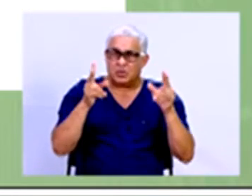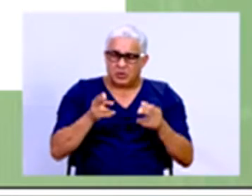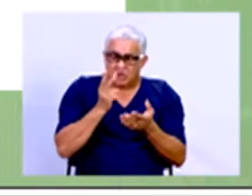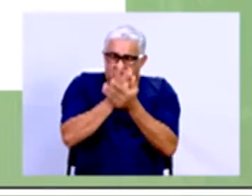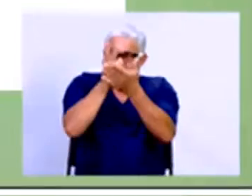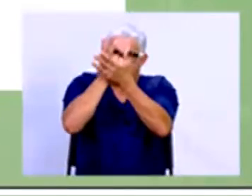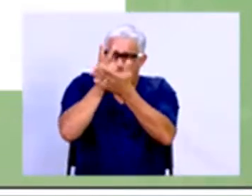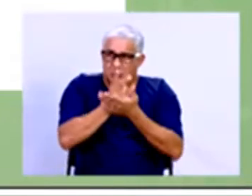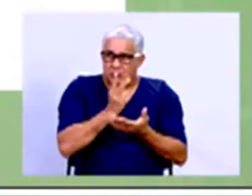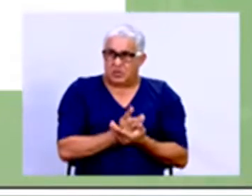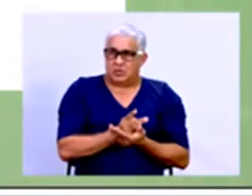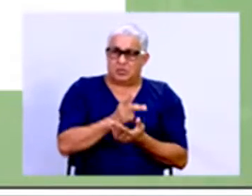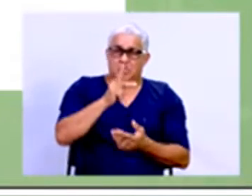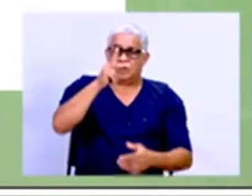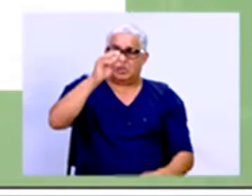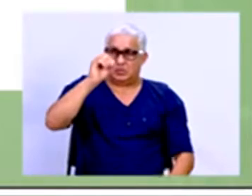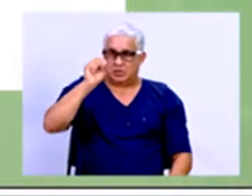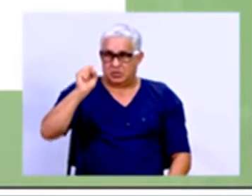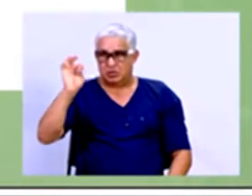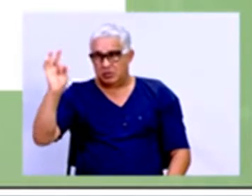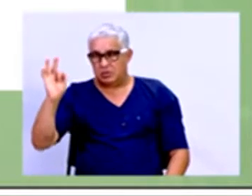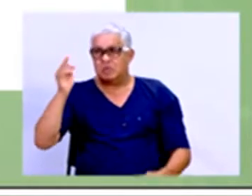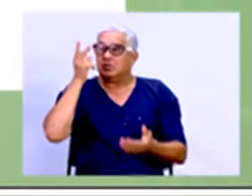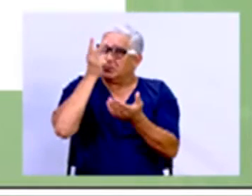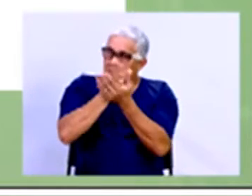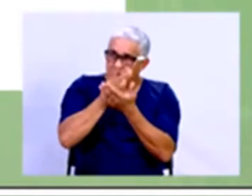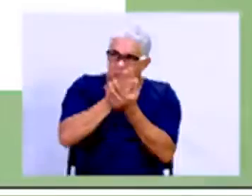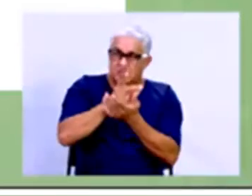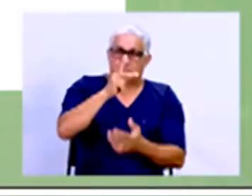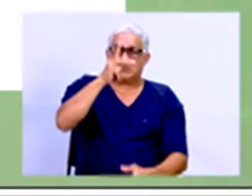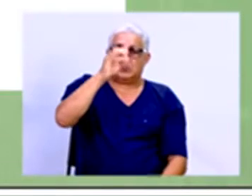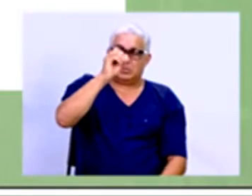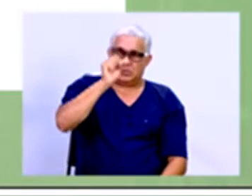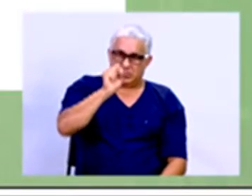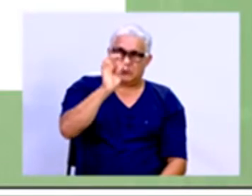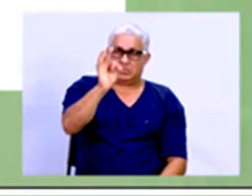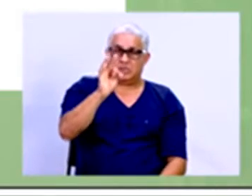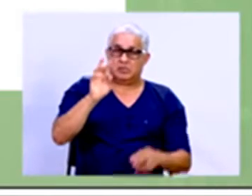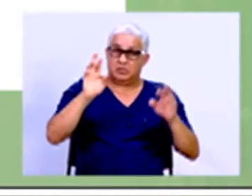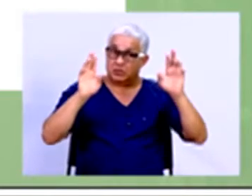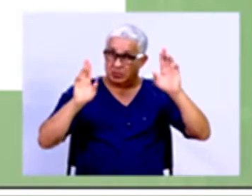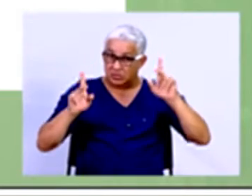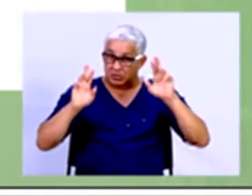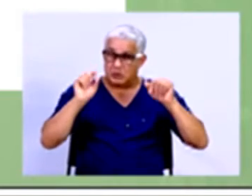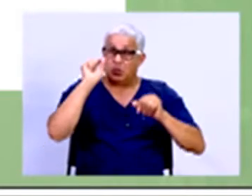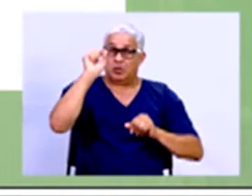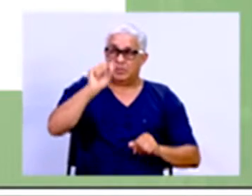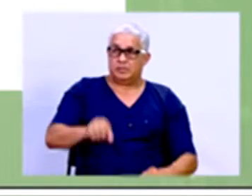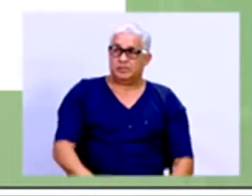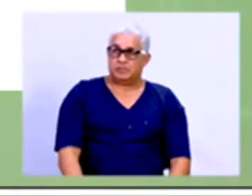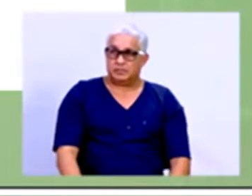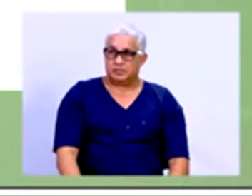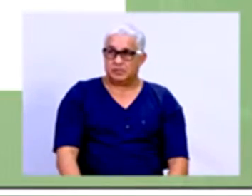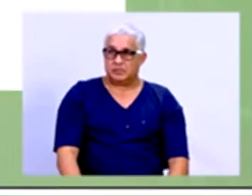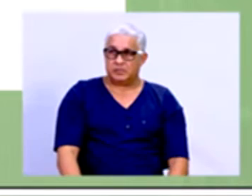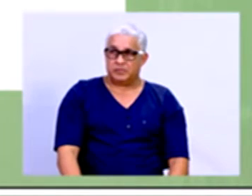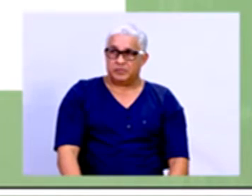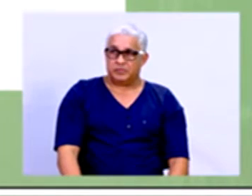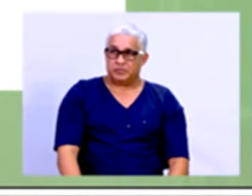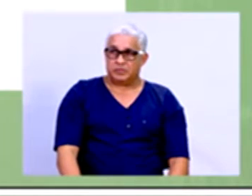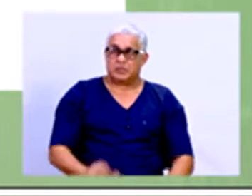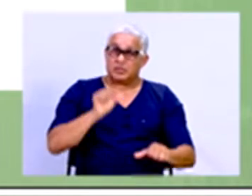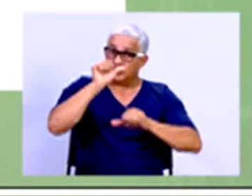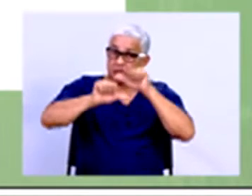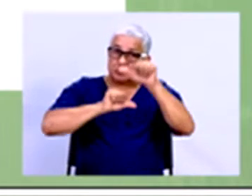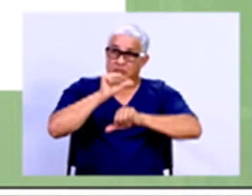método post, post, post, certo? A diferença entre uma e outra é que o que muda é o